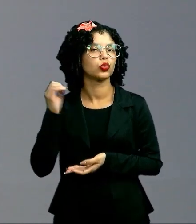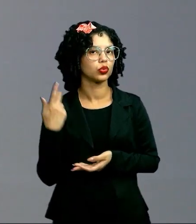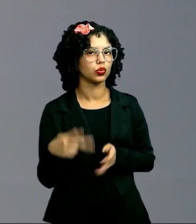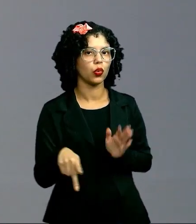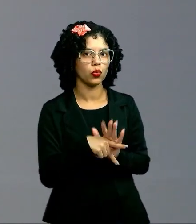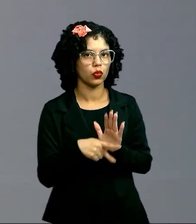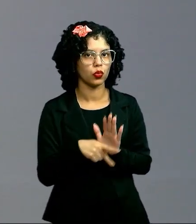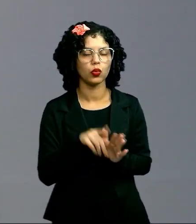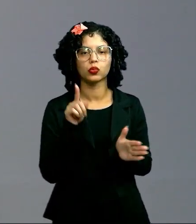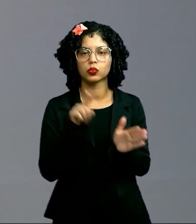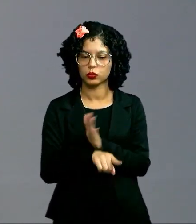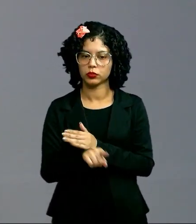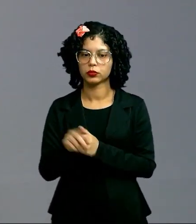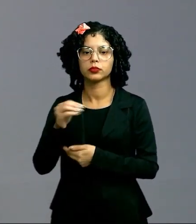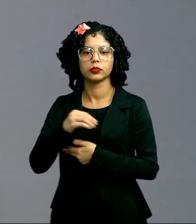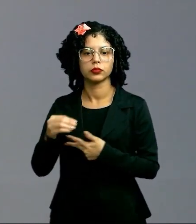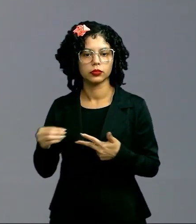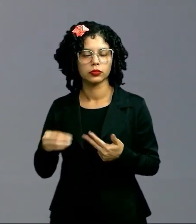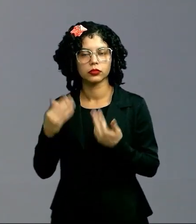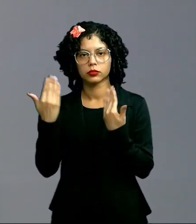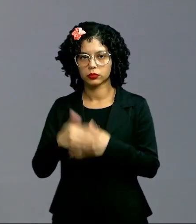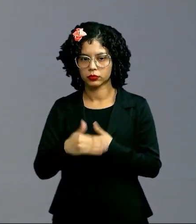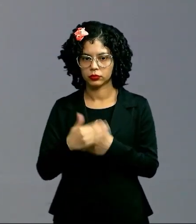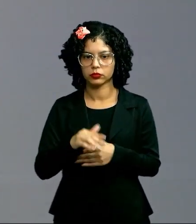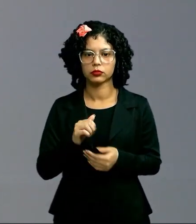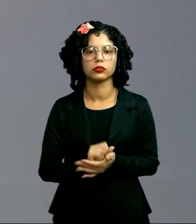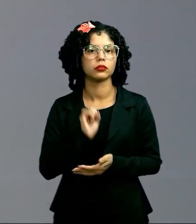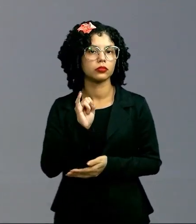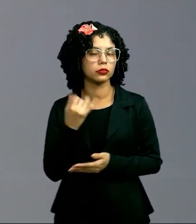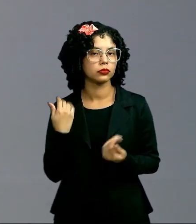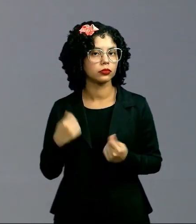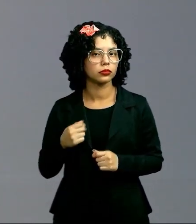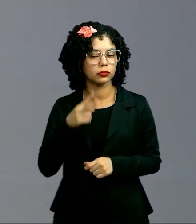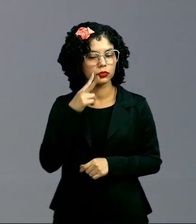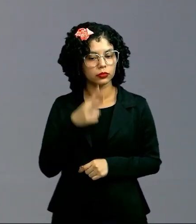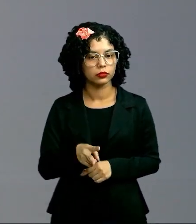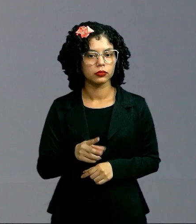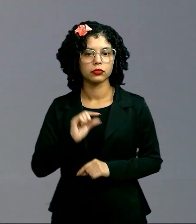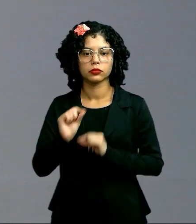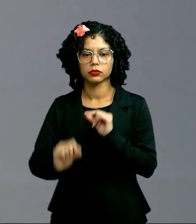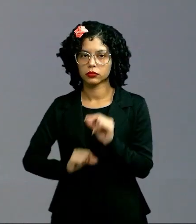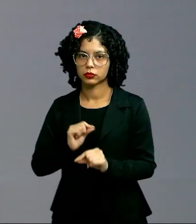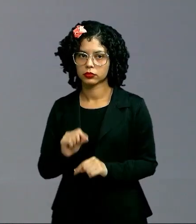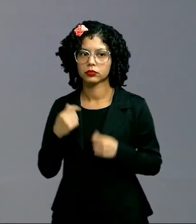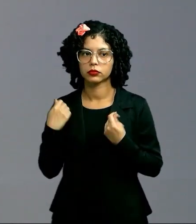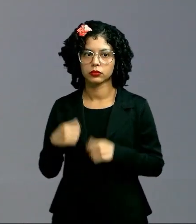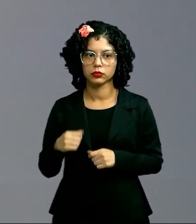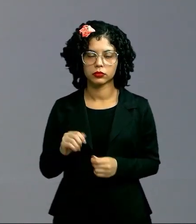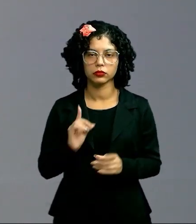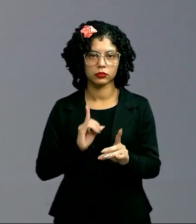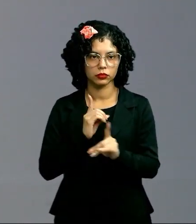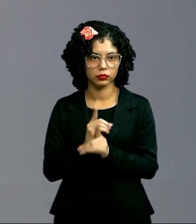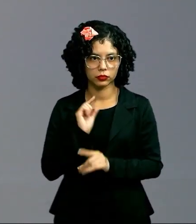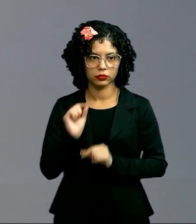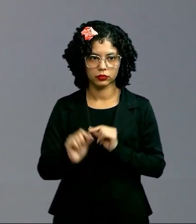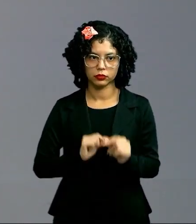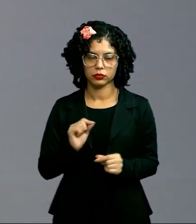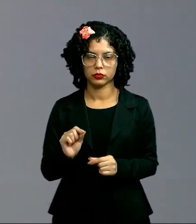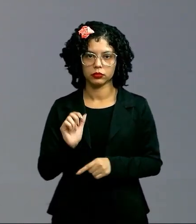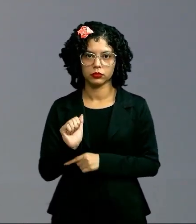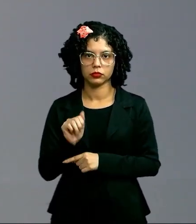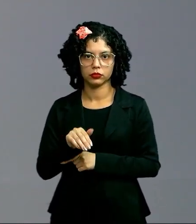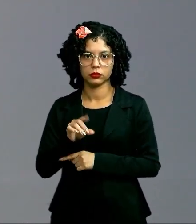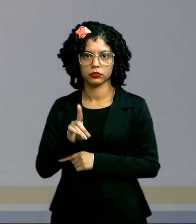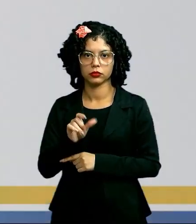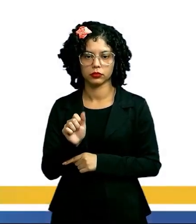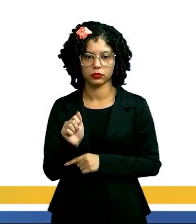carro-chefe nessa preparação para a prova do Enem, tá? Então, você precisa identificar o que é uma amina e você precisa identificar o que é uma